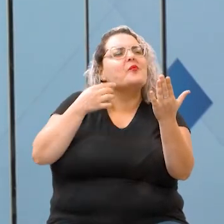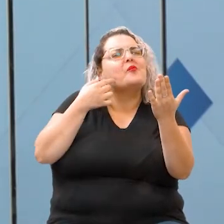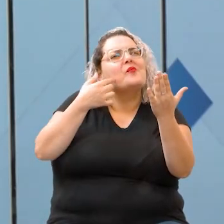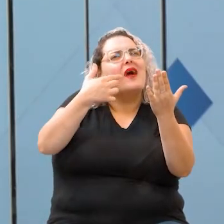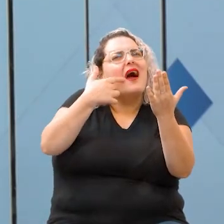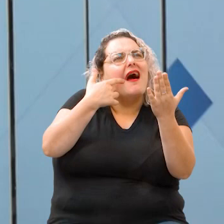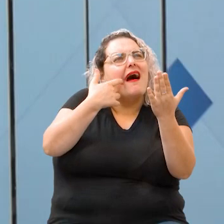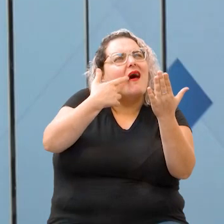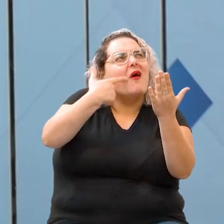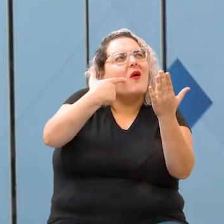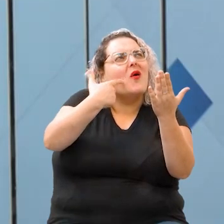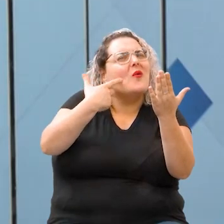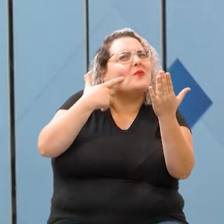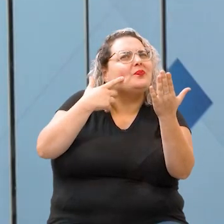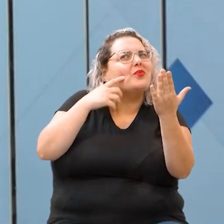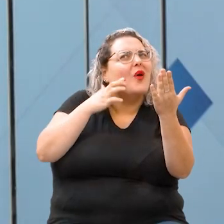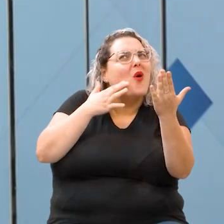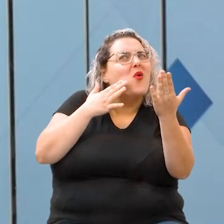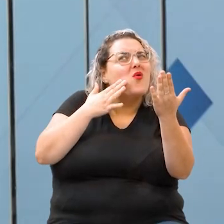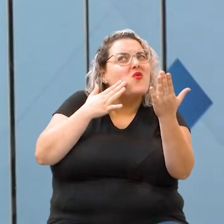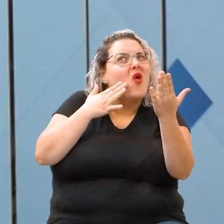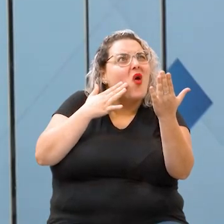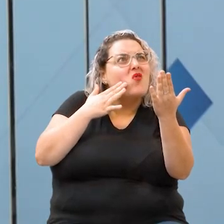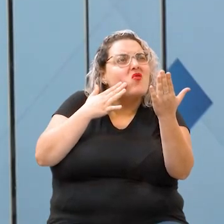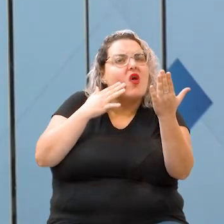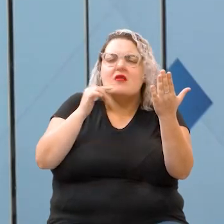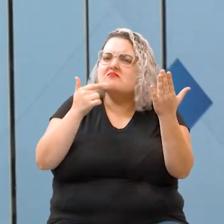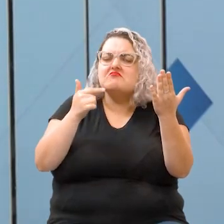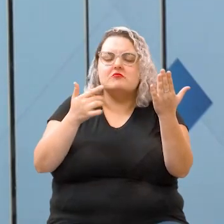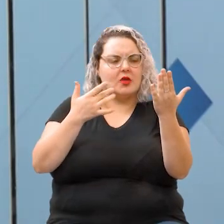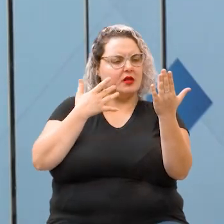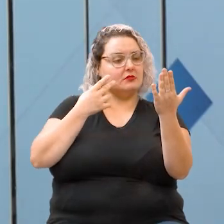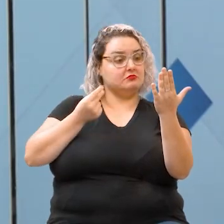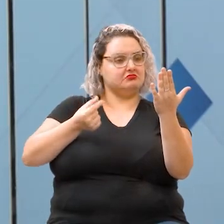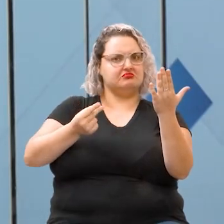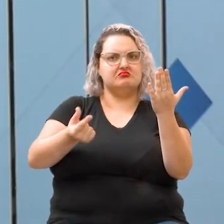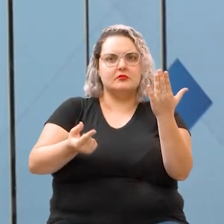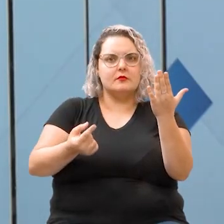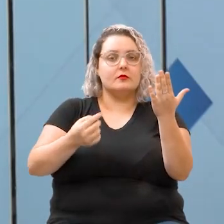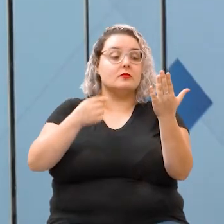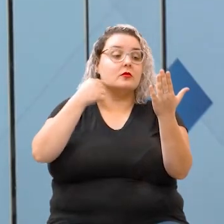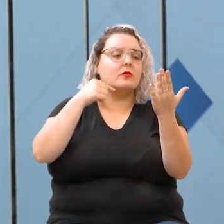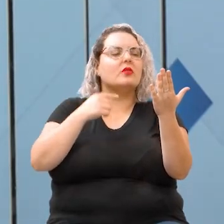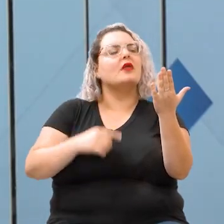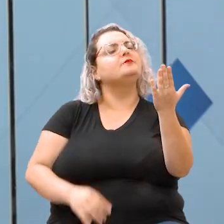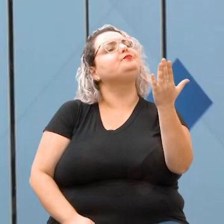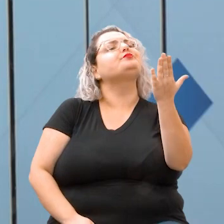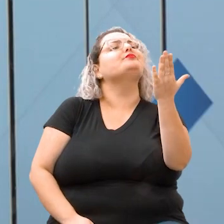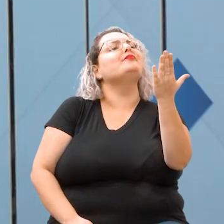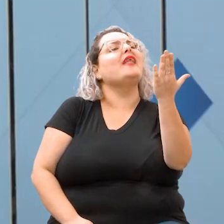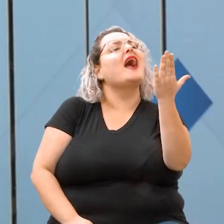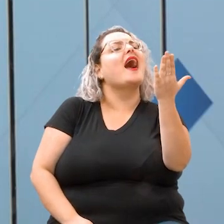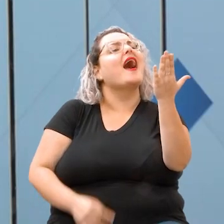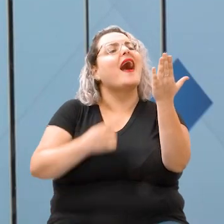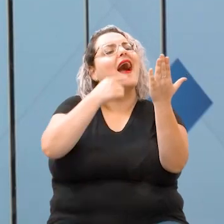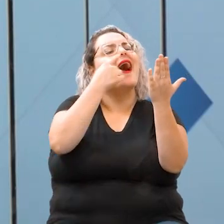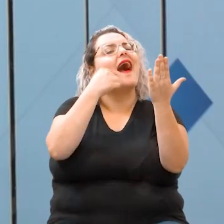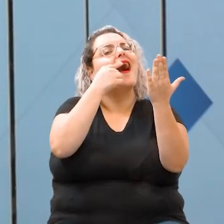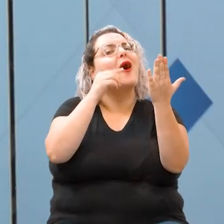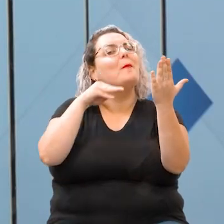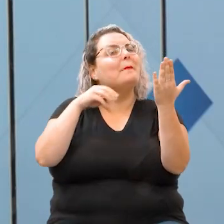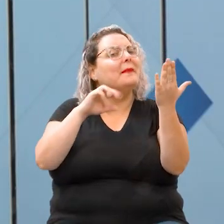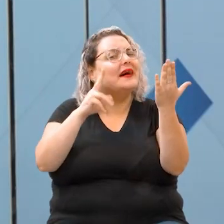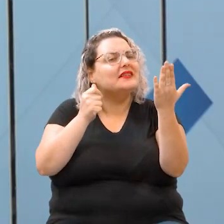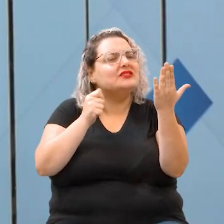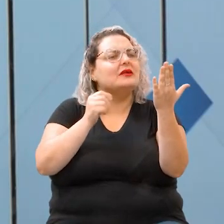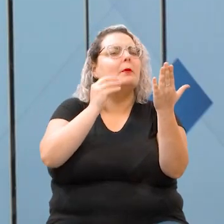não cicatriza, já está ali há muito tempo, manchinhas, às vezes no céu da boca, pode ser uma mancha,